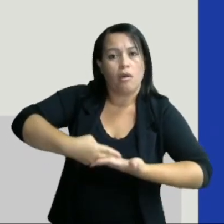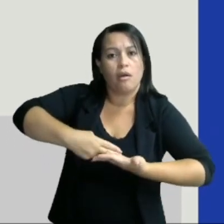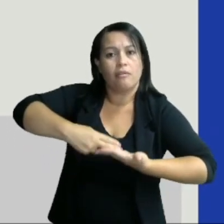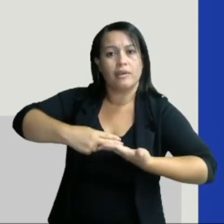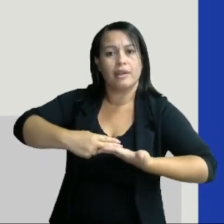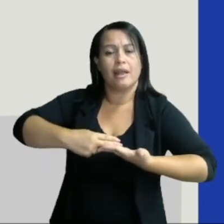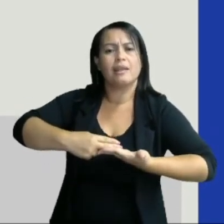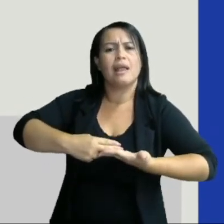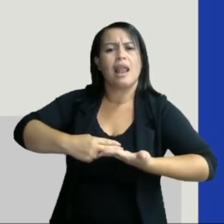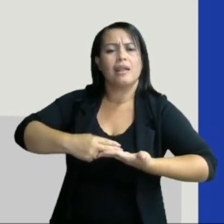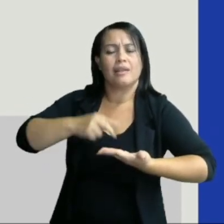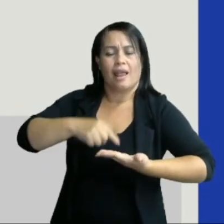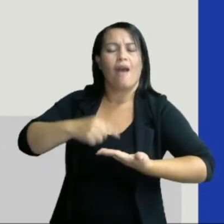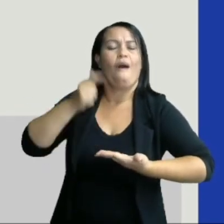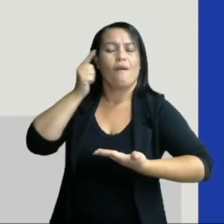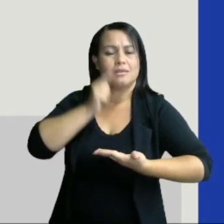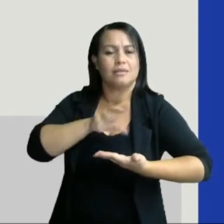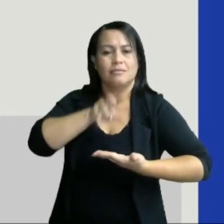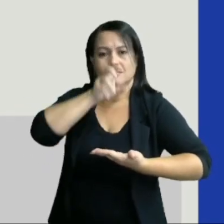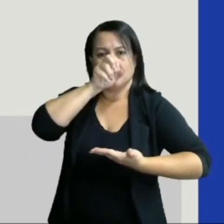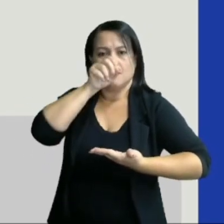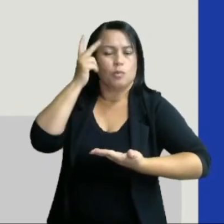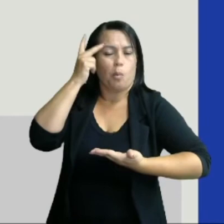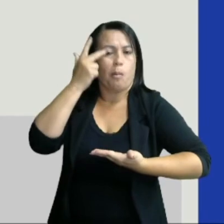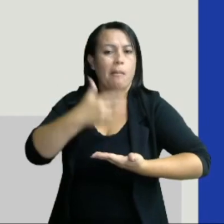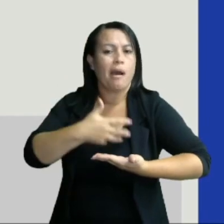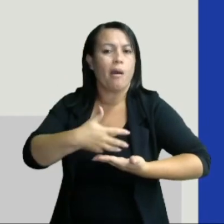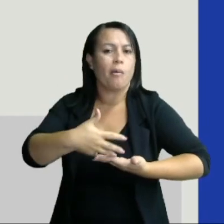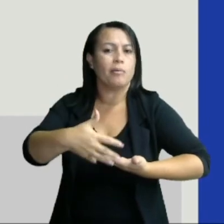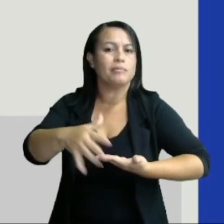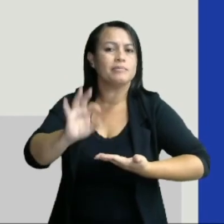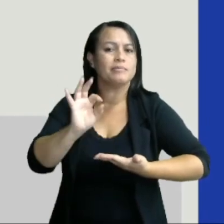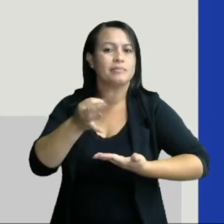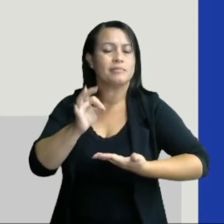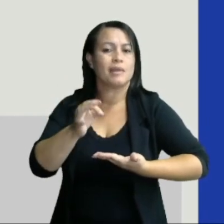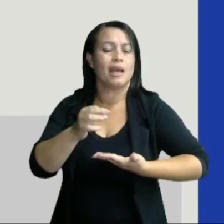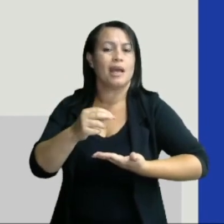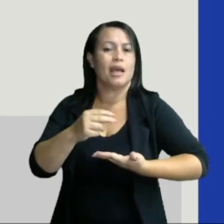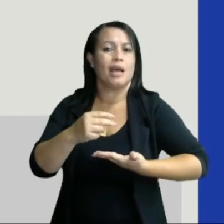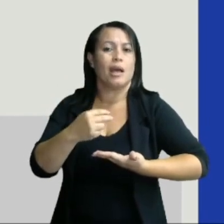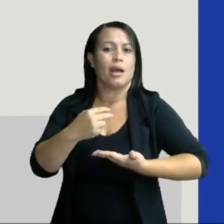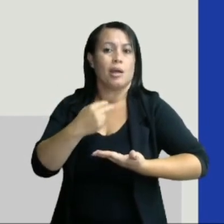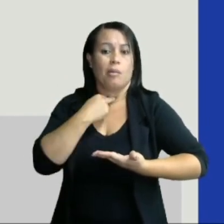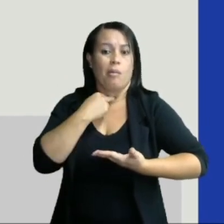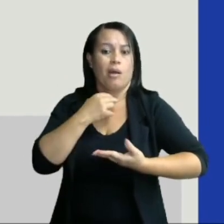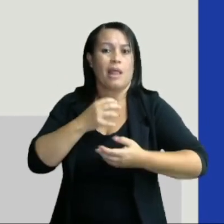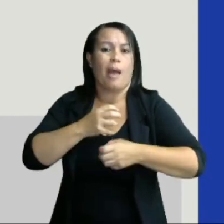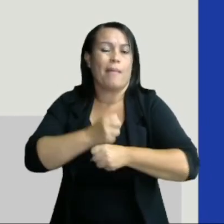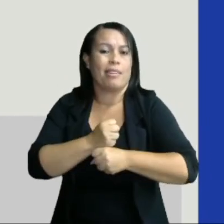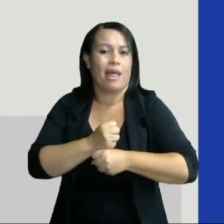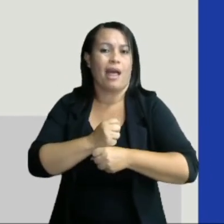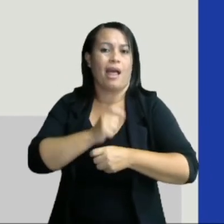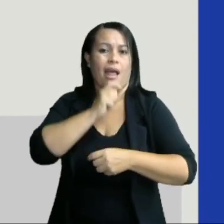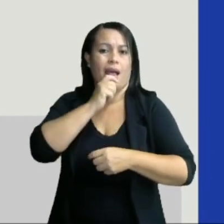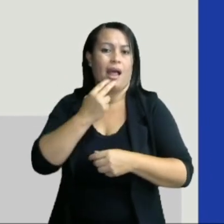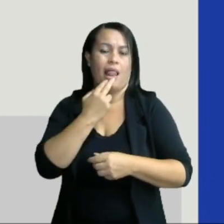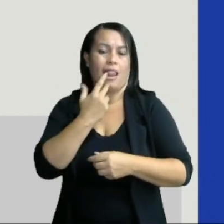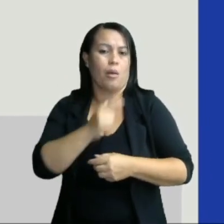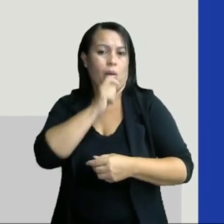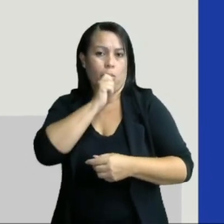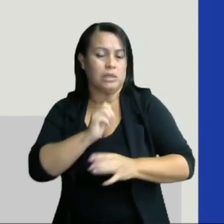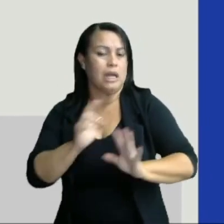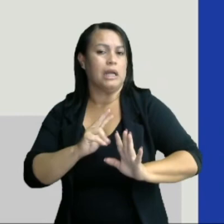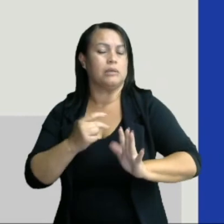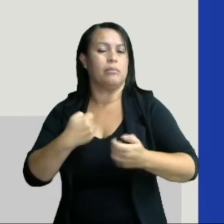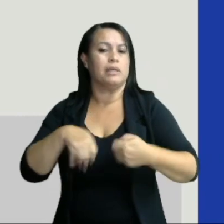ela não vai sufocar. Então não precisa apertar a pessoa, puxar a língua, nada disso.